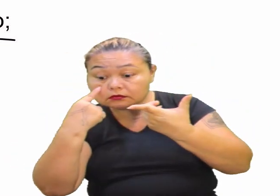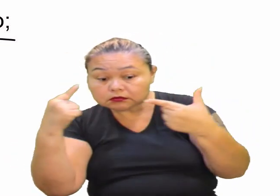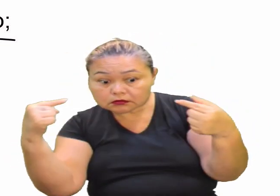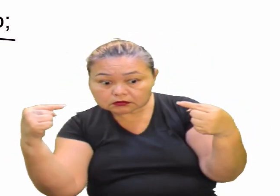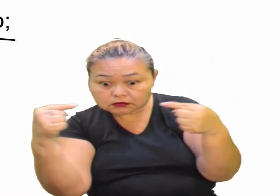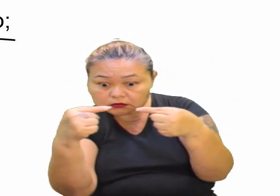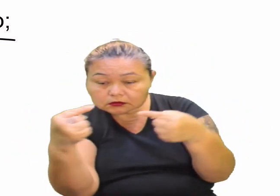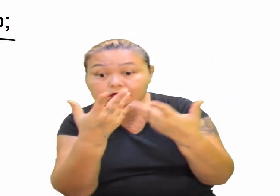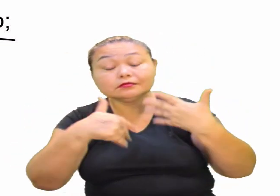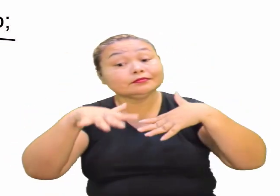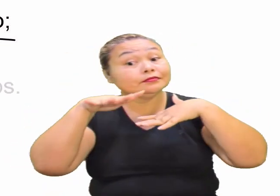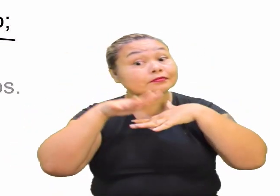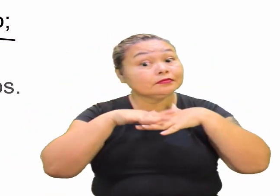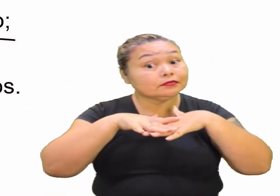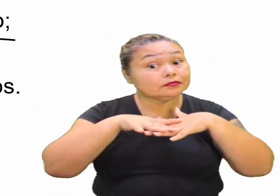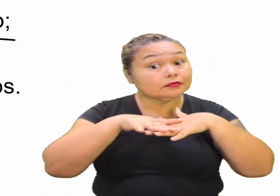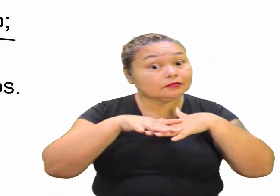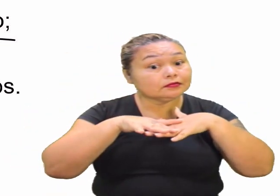matematicamente,